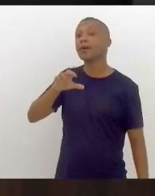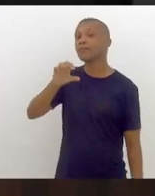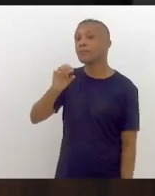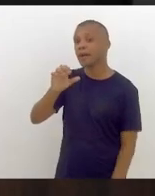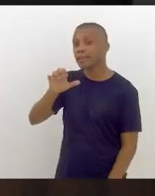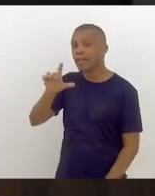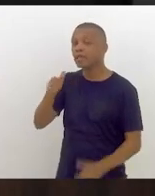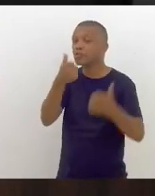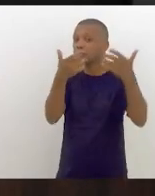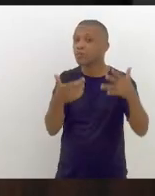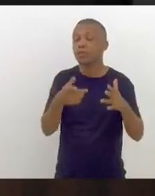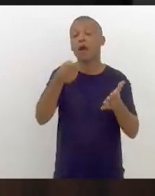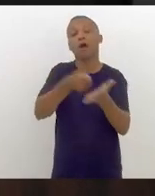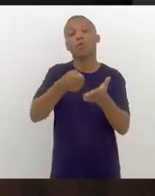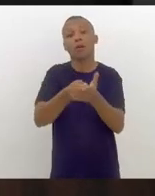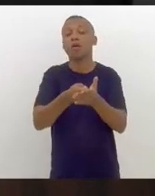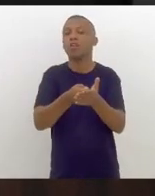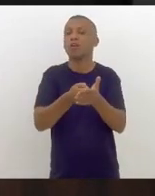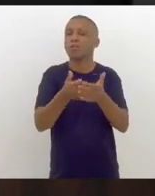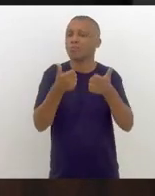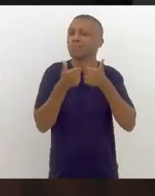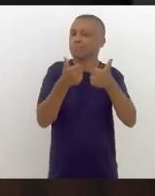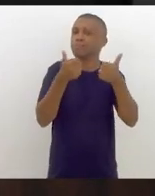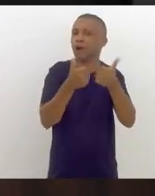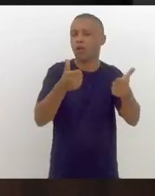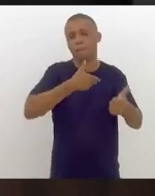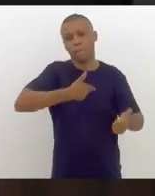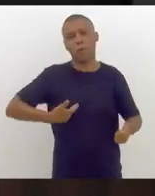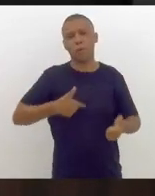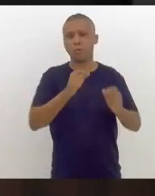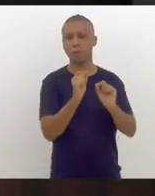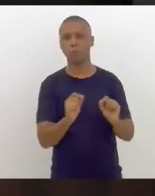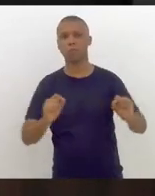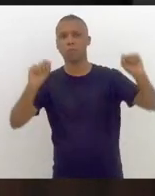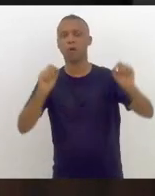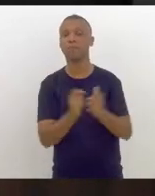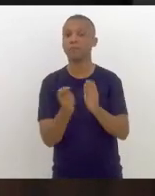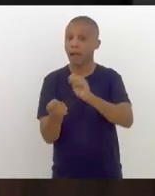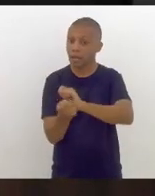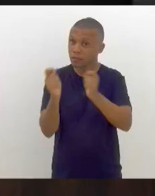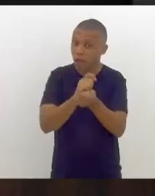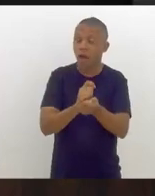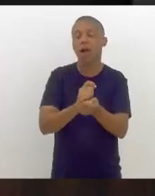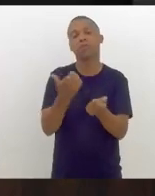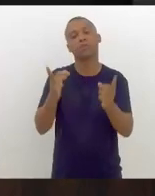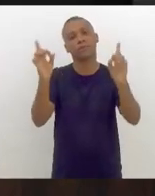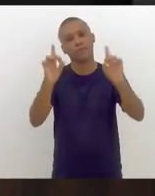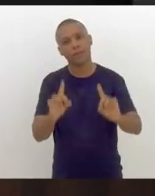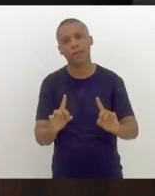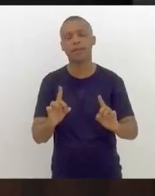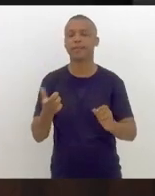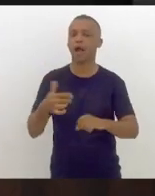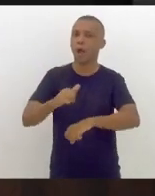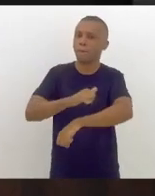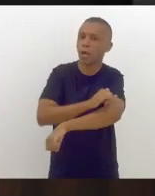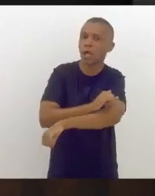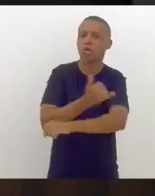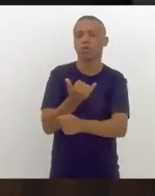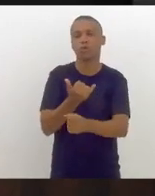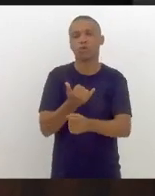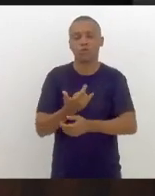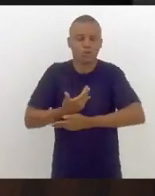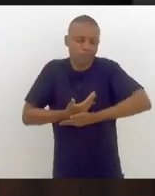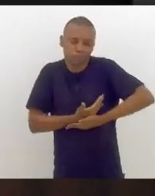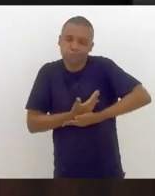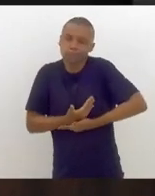operam o transporte público coletivo no âmbito do Estado do Rio de Janeiro dos usuários com deficiências obesos gestantes com crianças e que representem